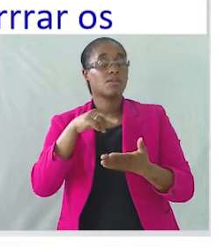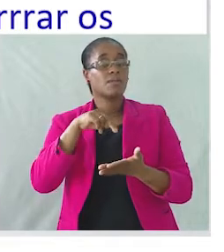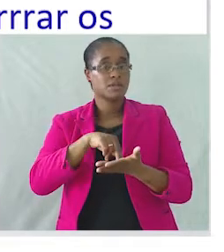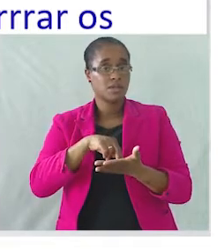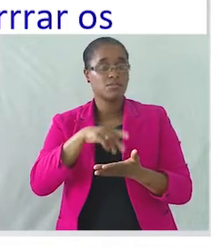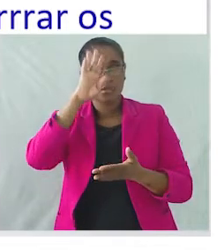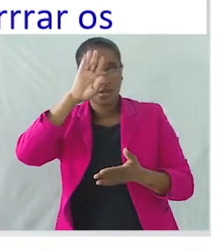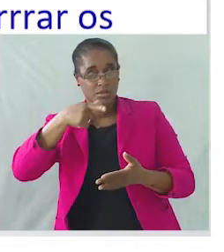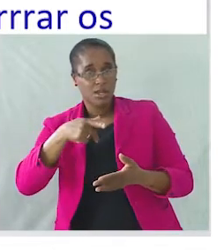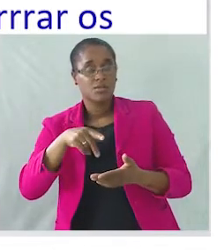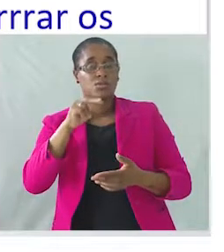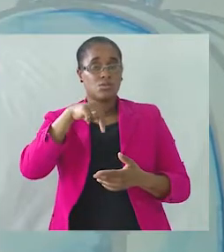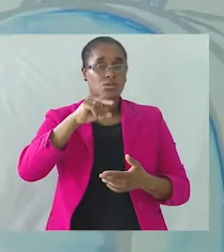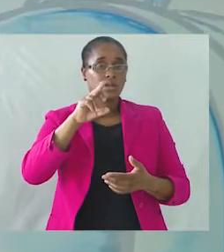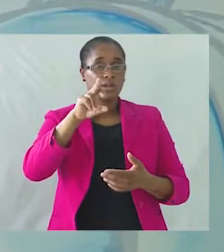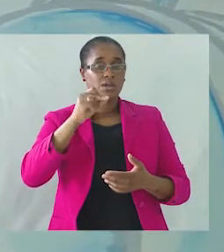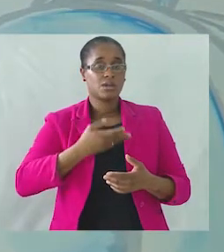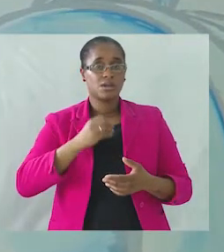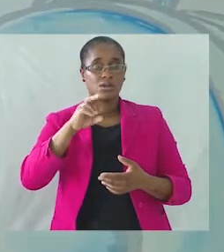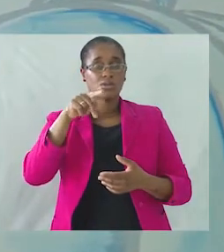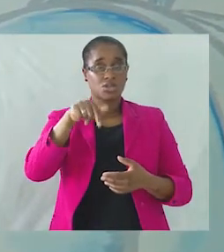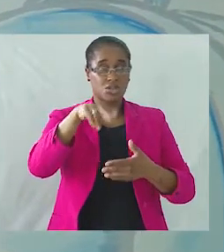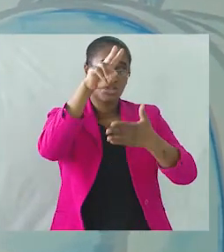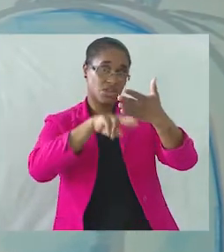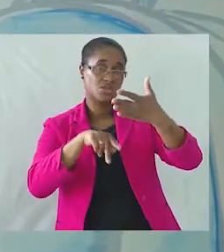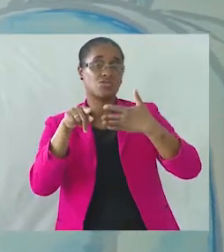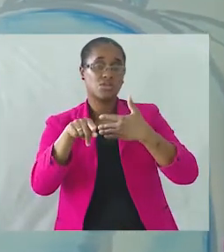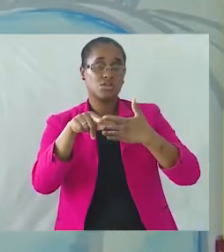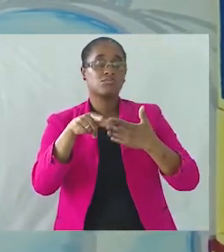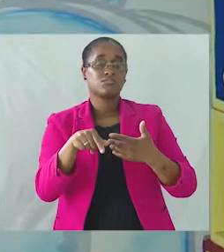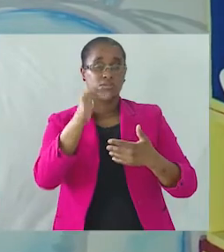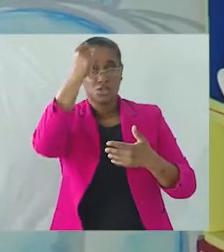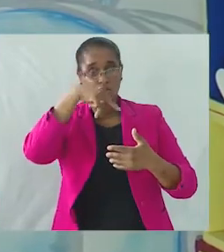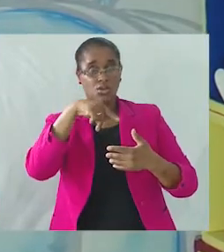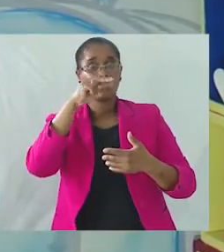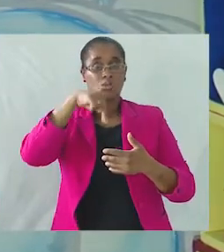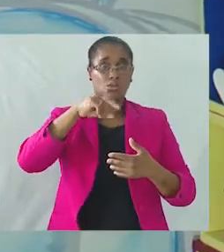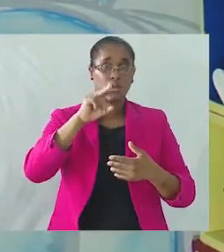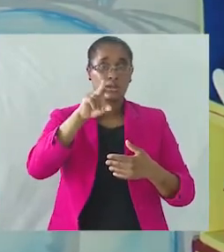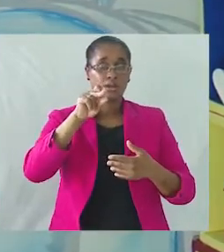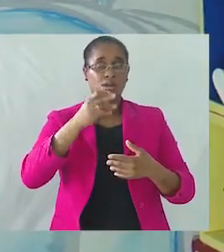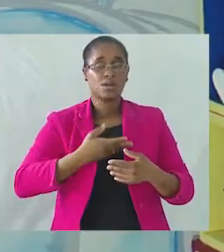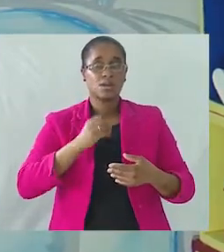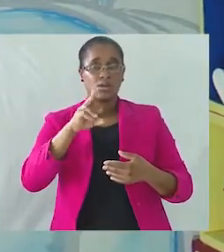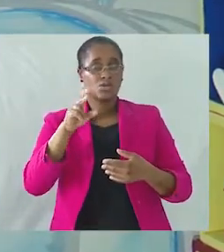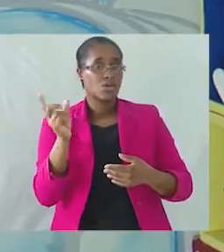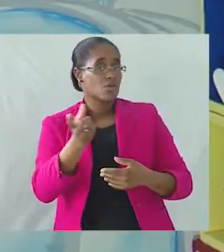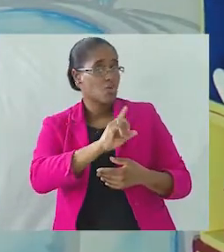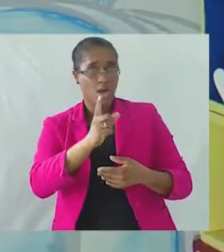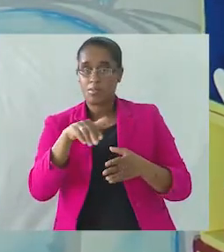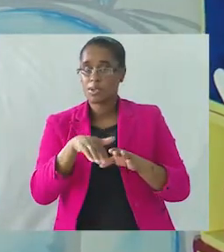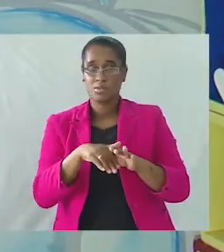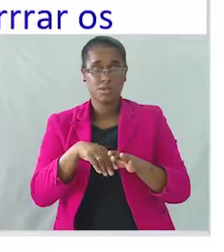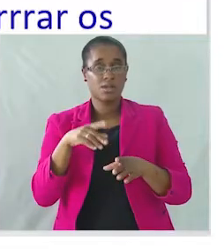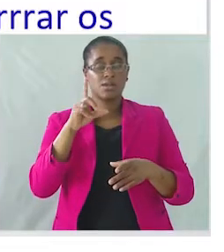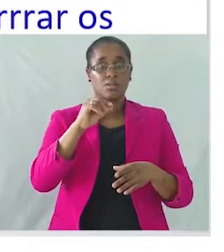neste texto, neste conto, o narrador é não participante e